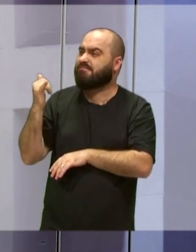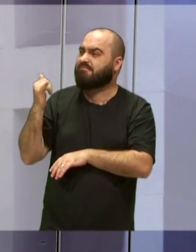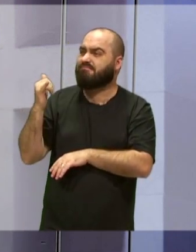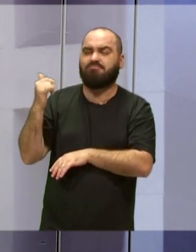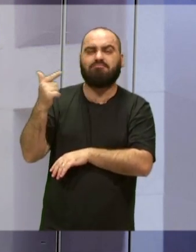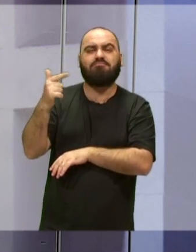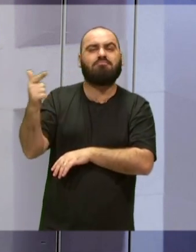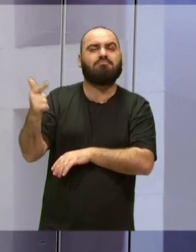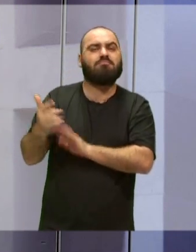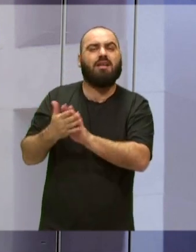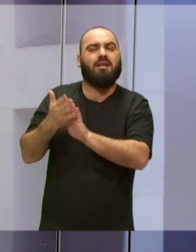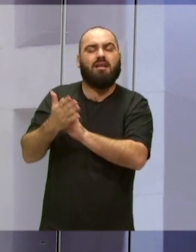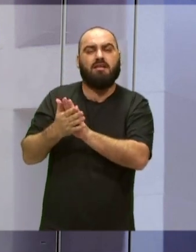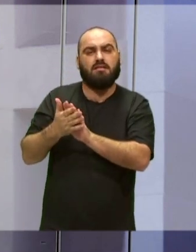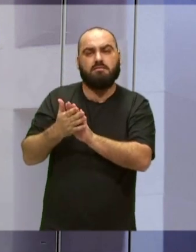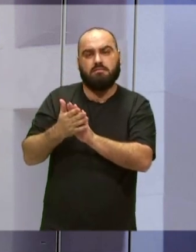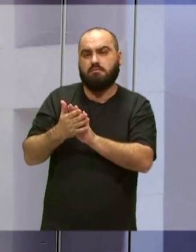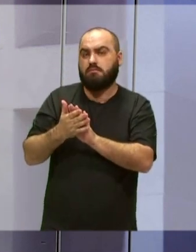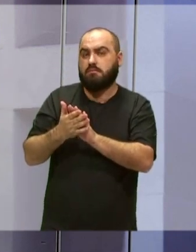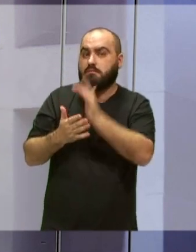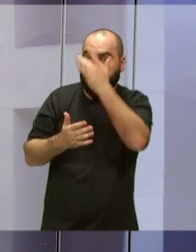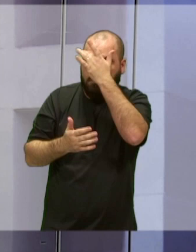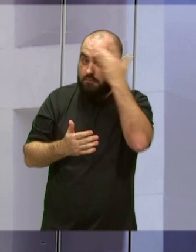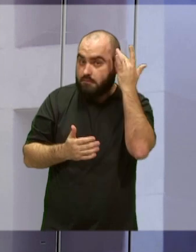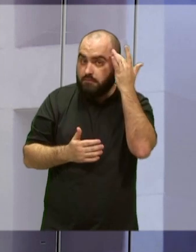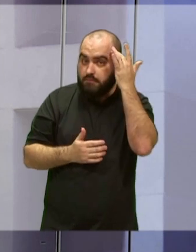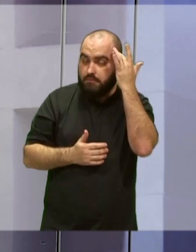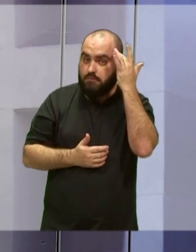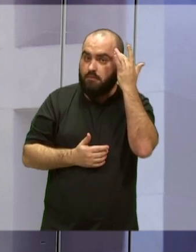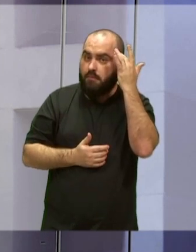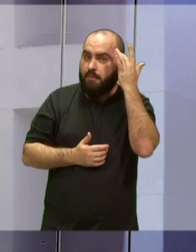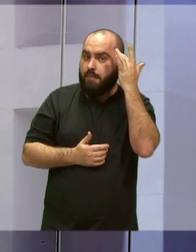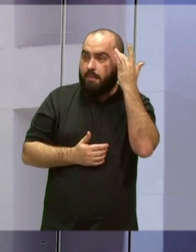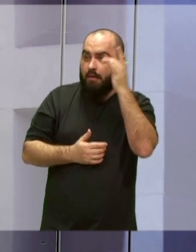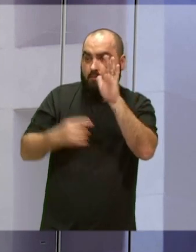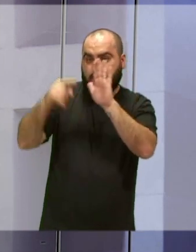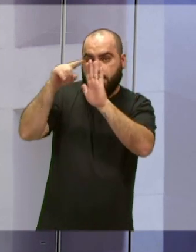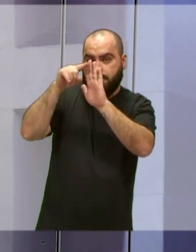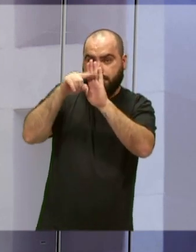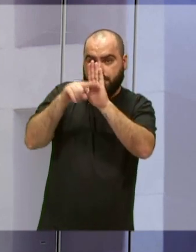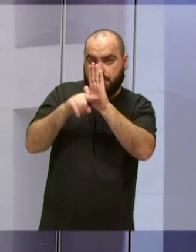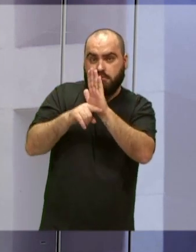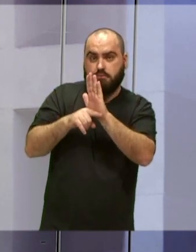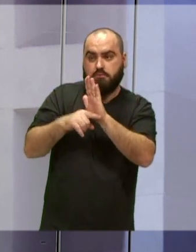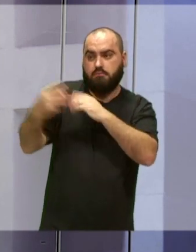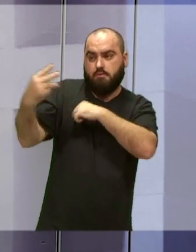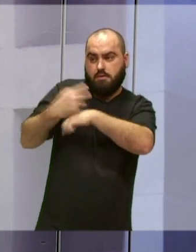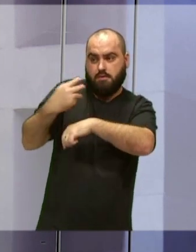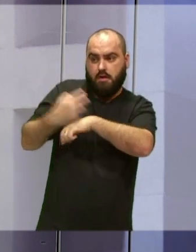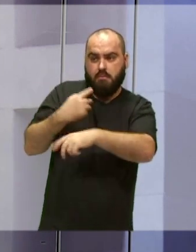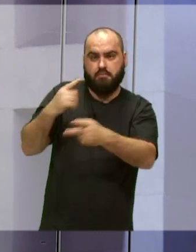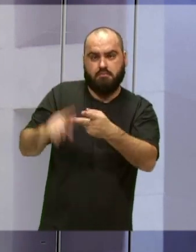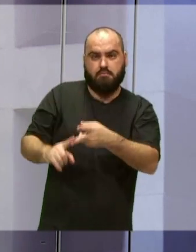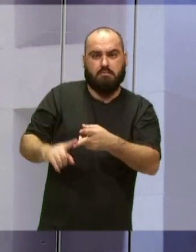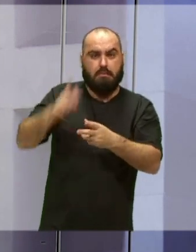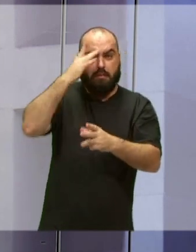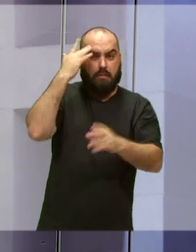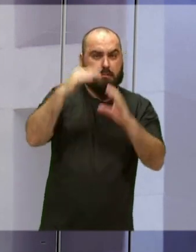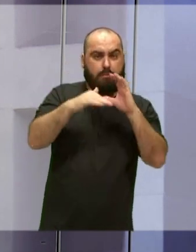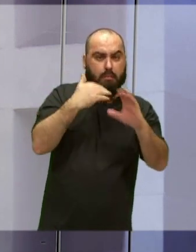pessoas entendem que a gente tá dentro desse desse dessa pauta eu recebi WhatsApp mensagem